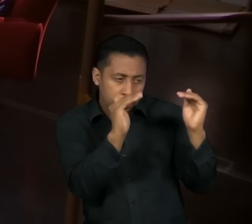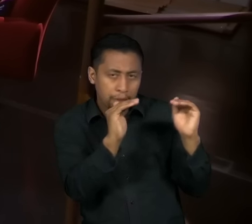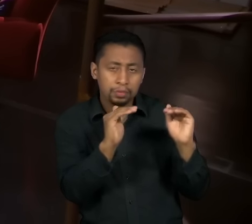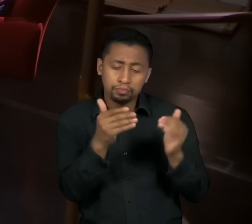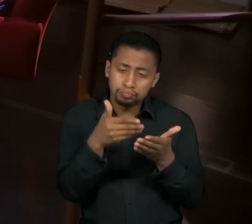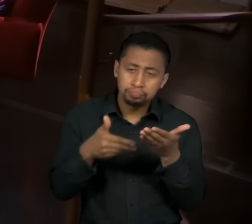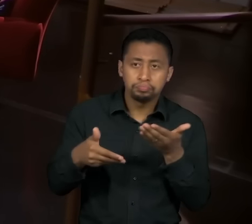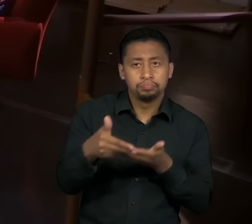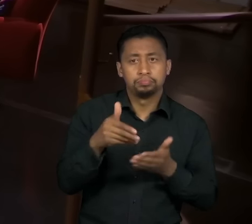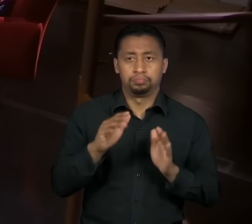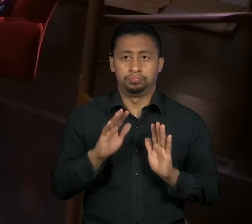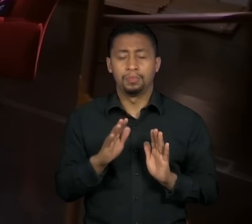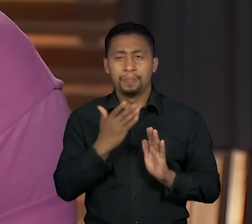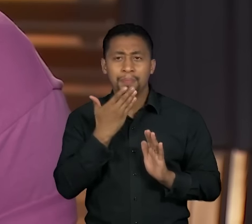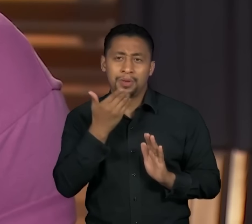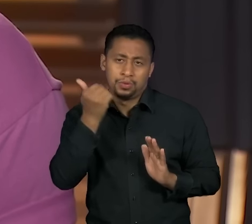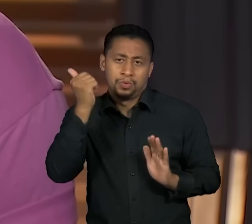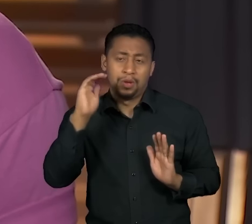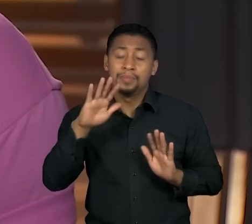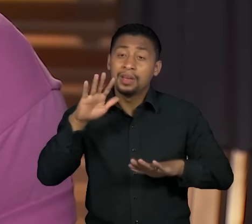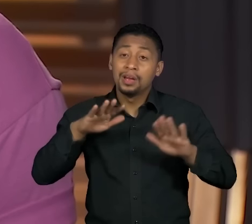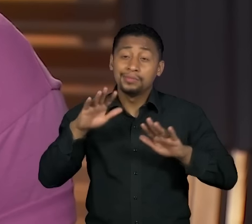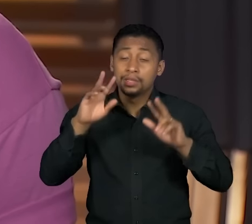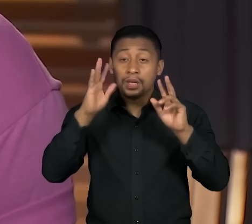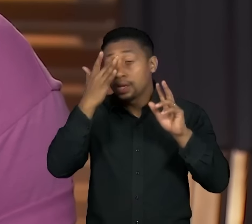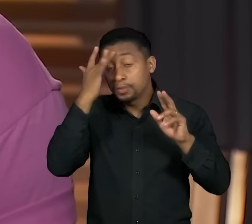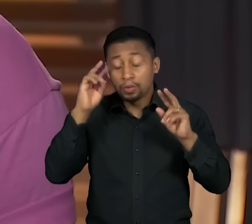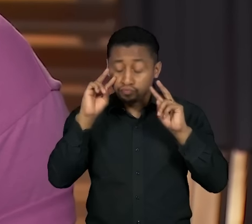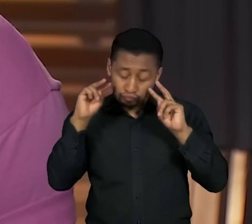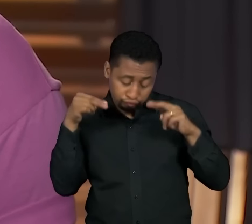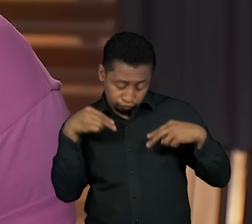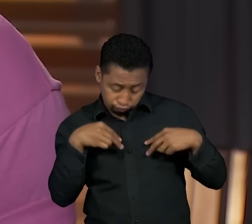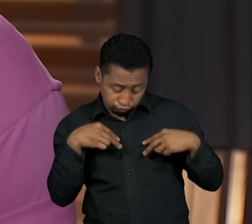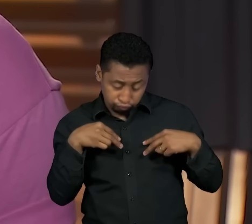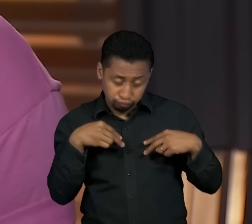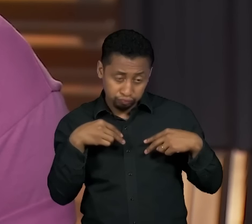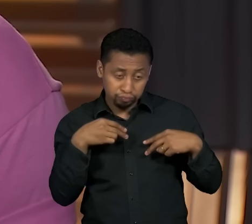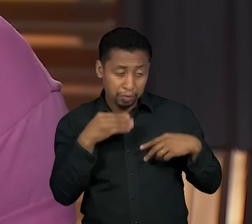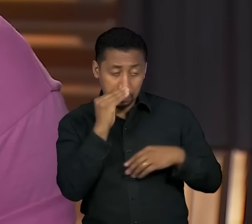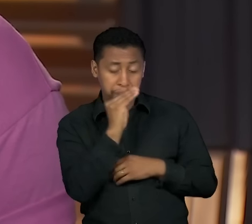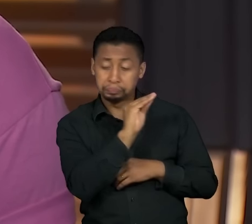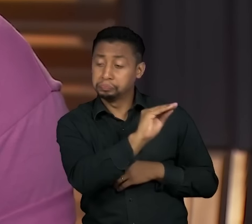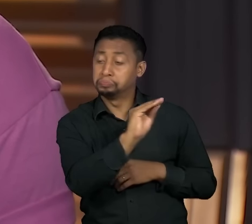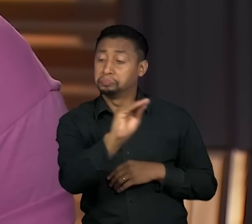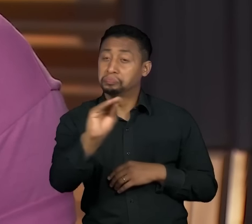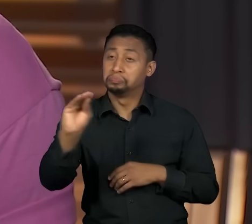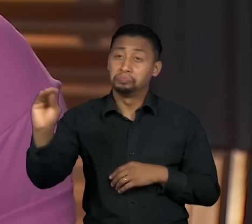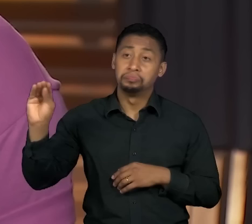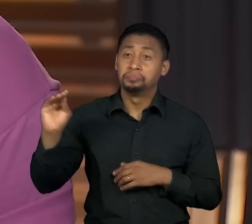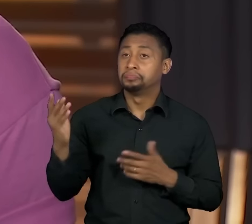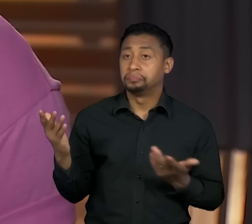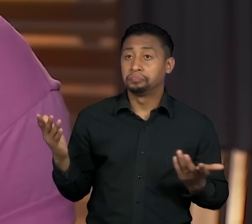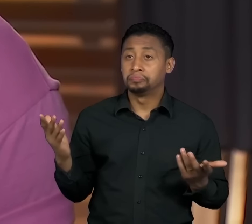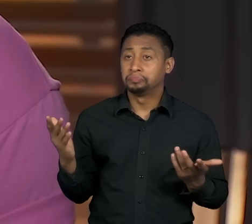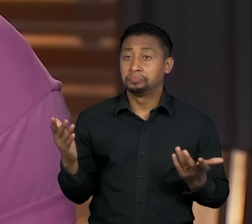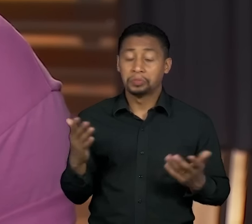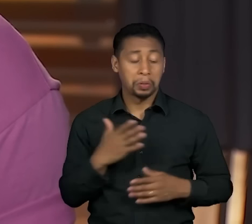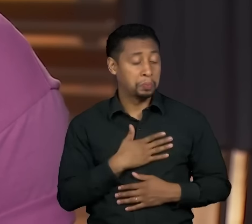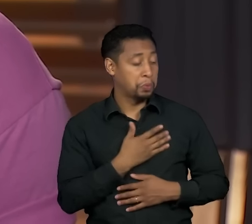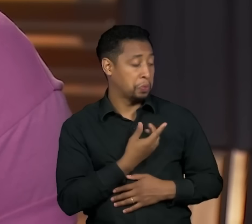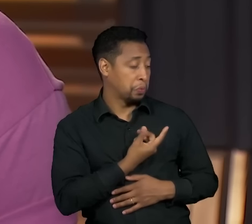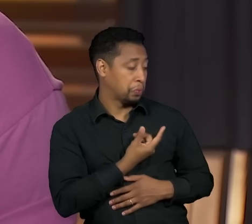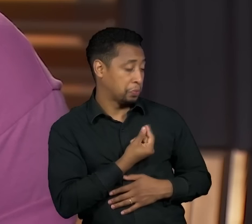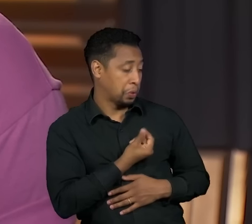tempo todo mundo olhando para o próprio nariz ou para o que tinha de ganho, o que tinha a